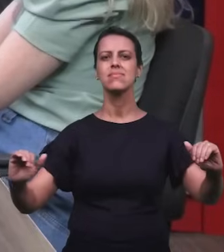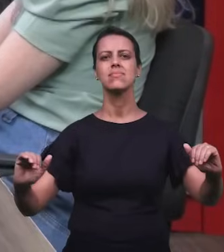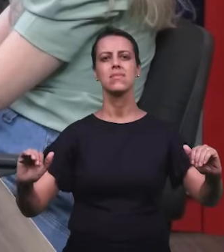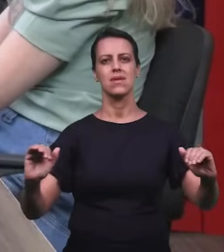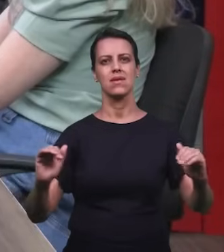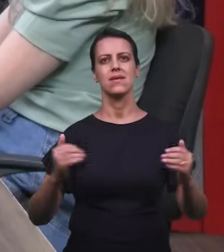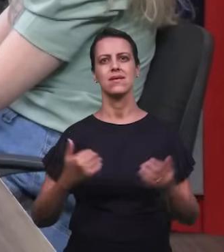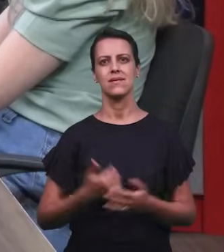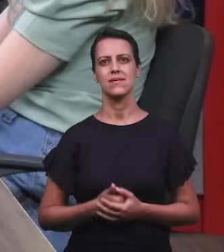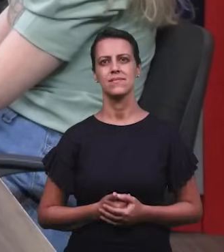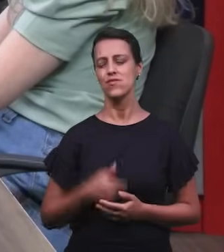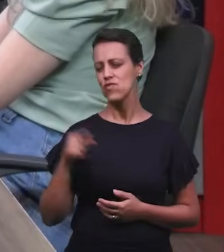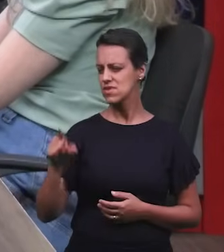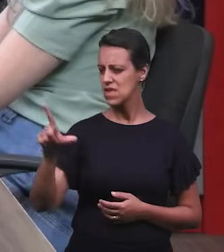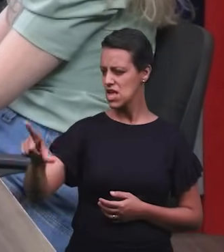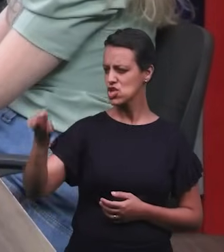eles